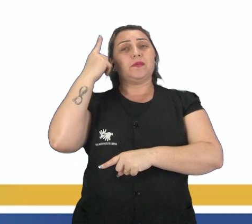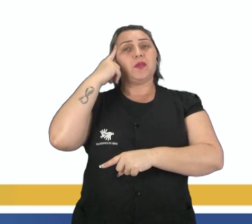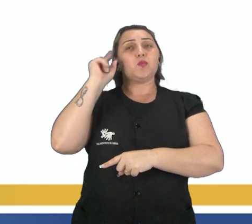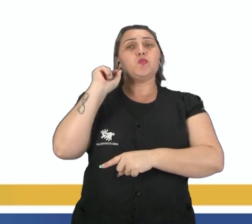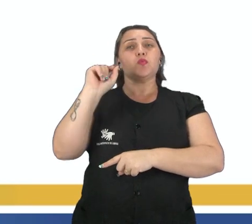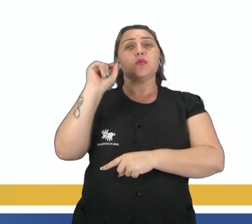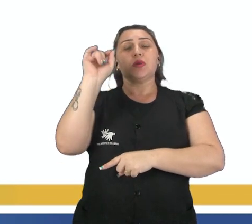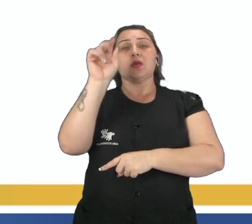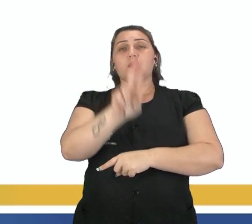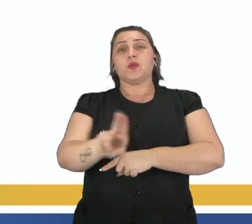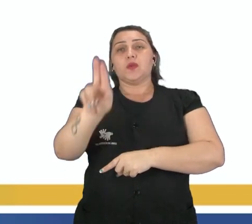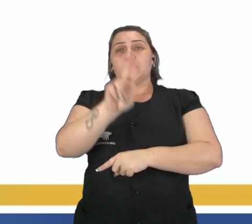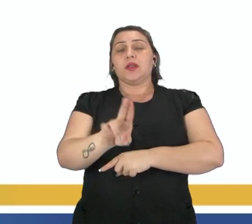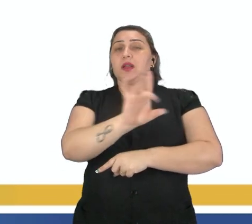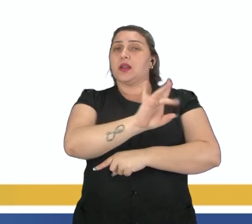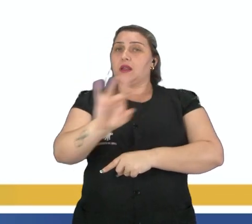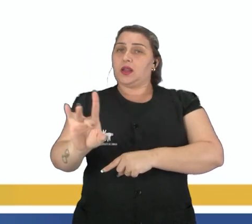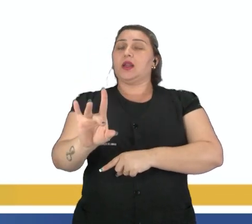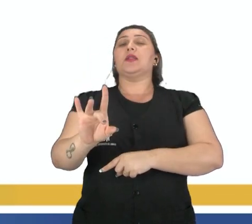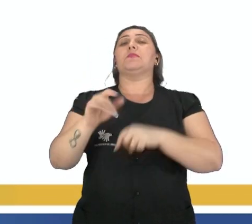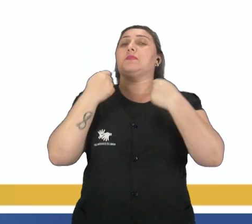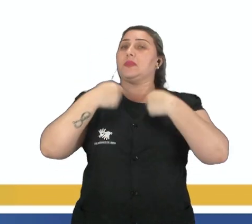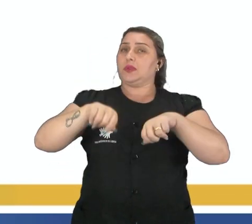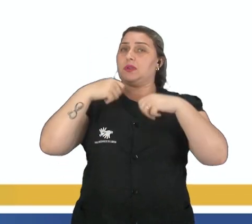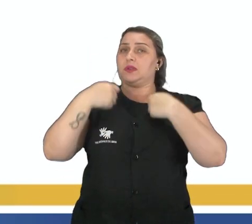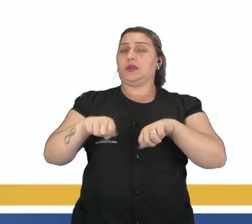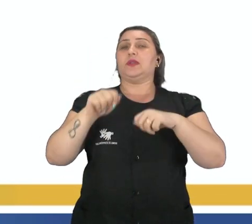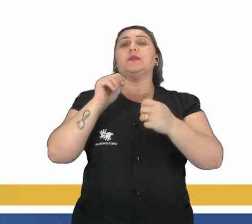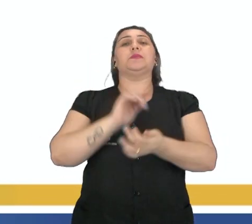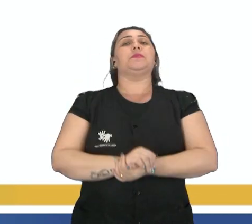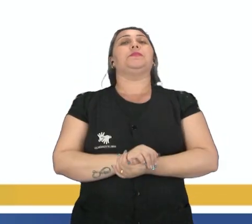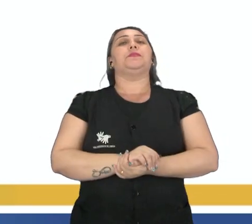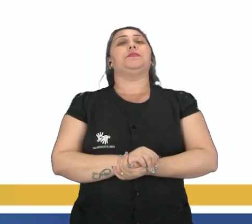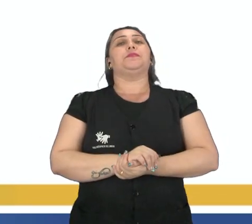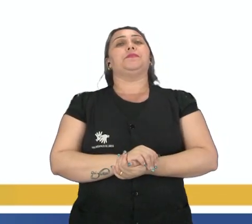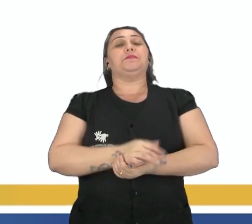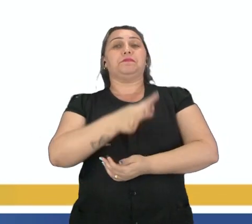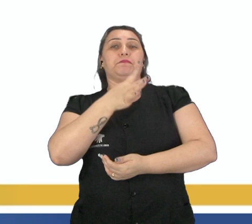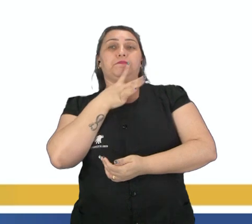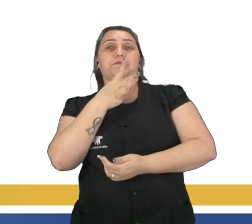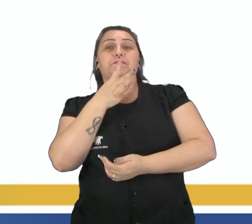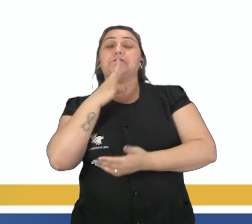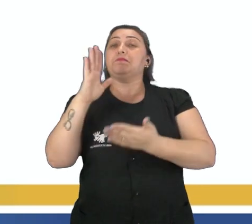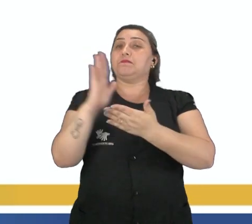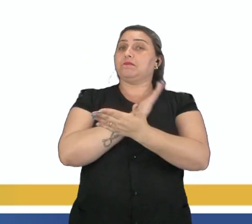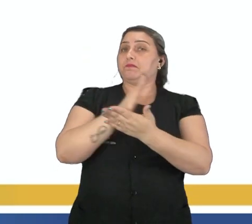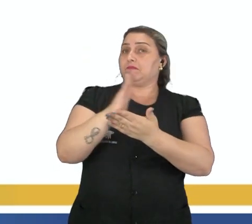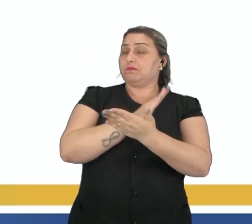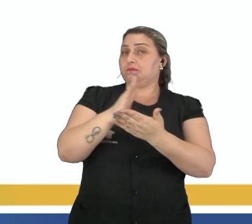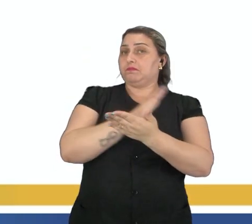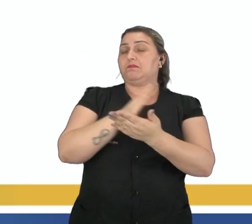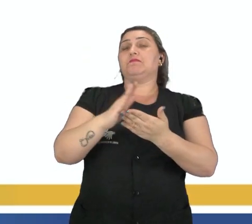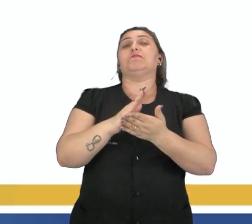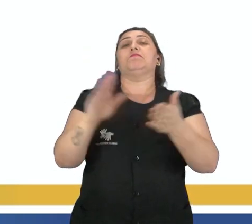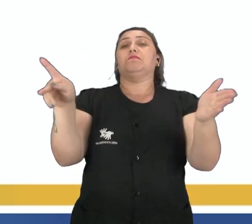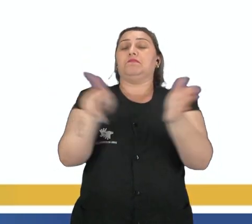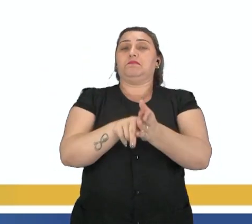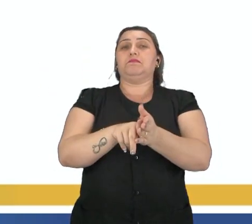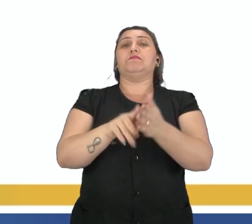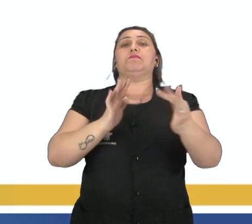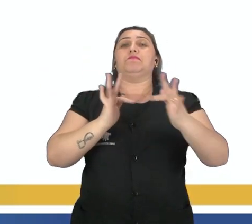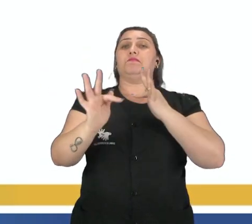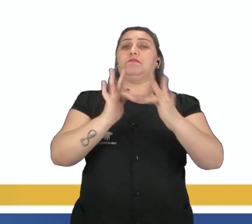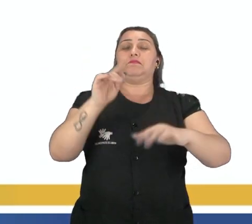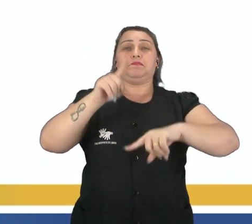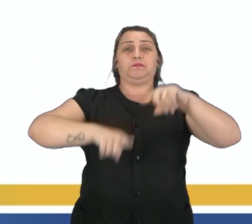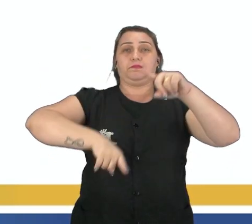que utilizar para cada atividade que a gente precisa em determinado momento. Então vamos conhecer algumas das propriedades físicas dos